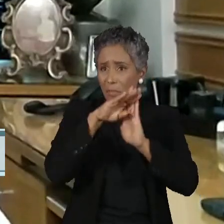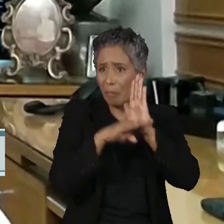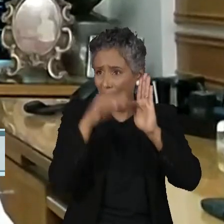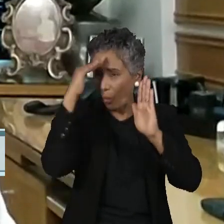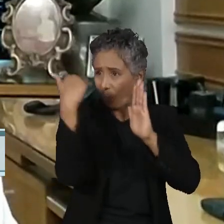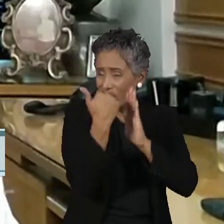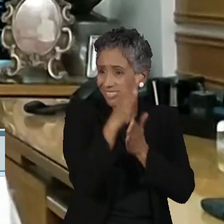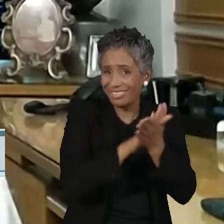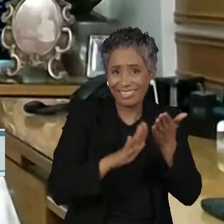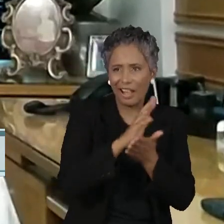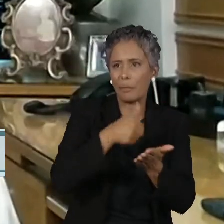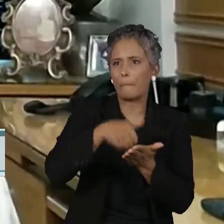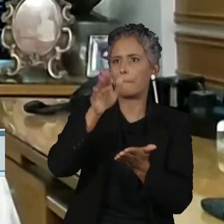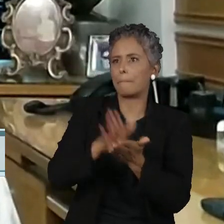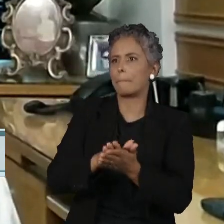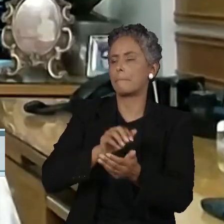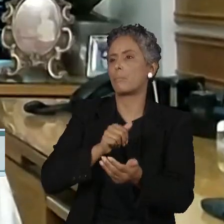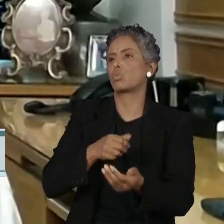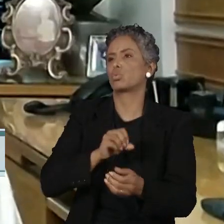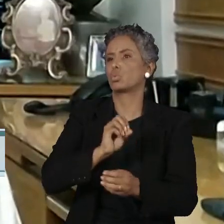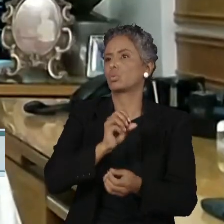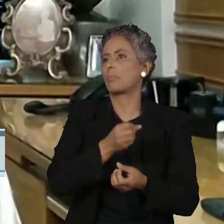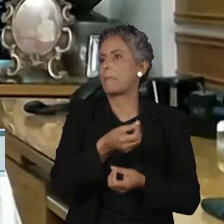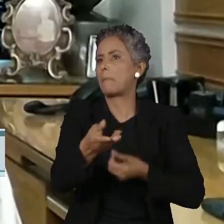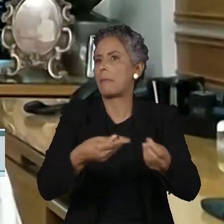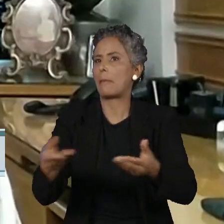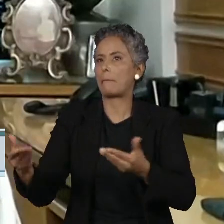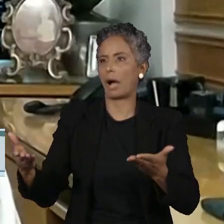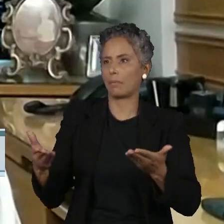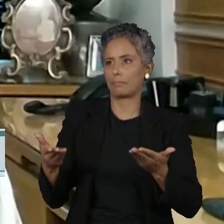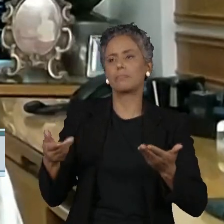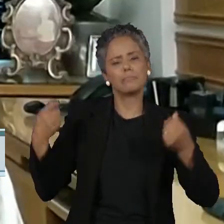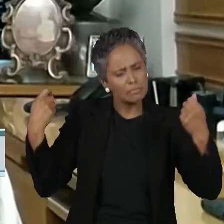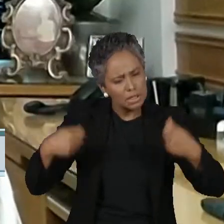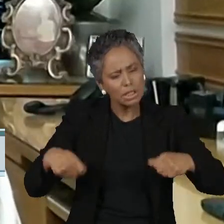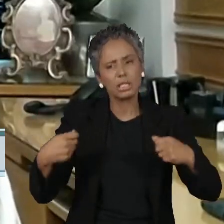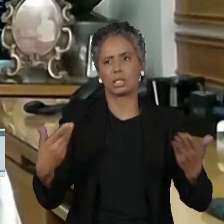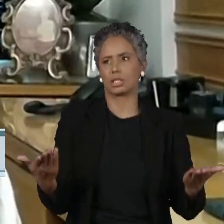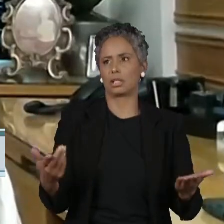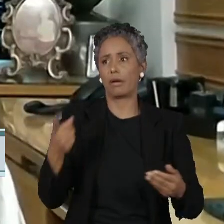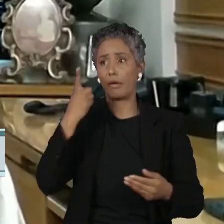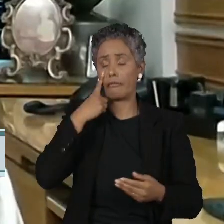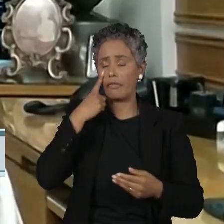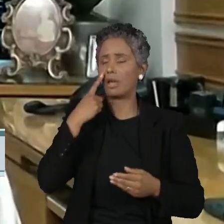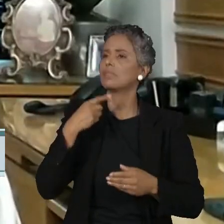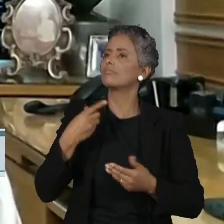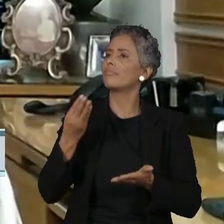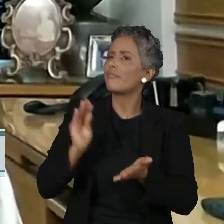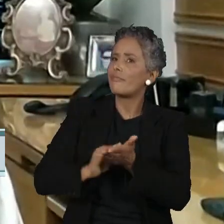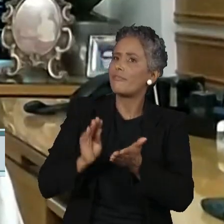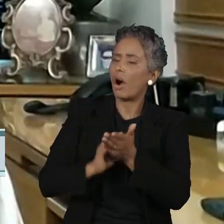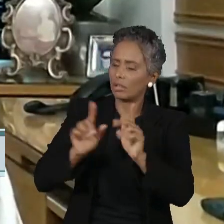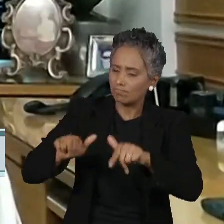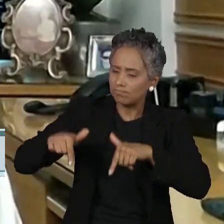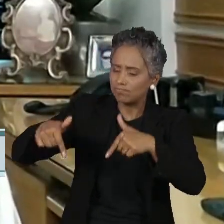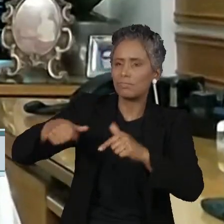a legislação, que já está lá há 80 anos. Então, veja que é um exercício